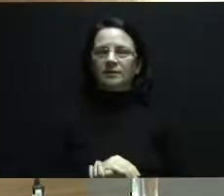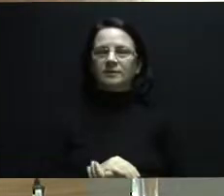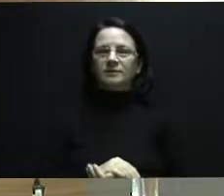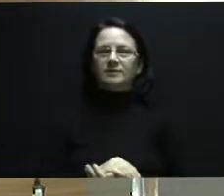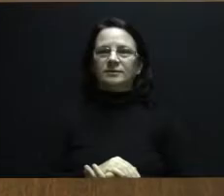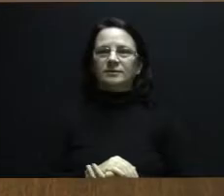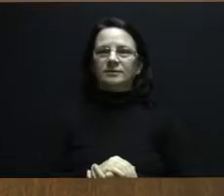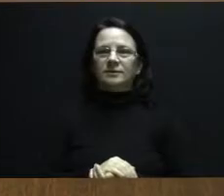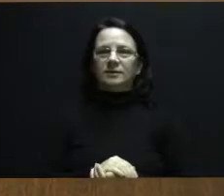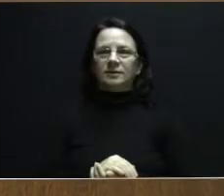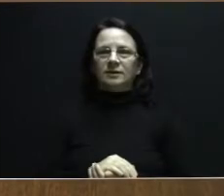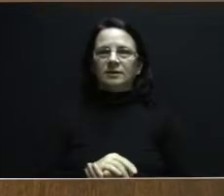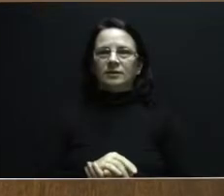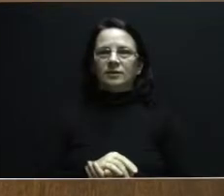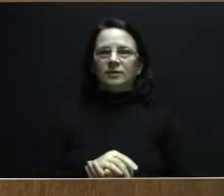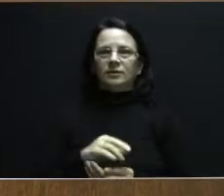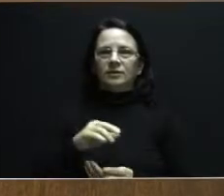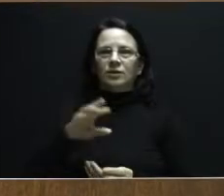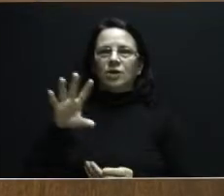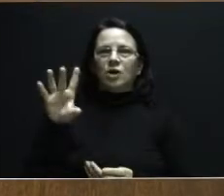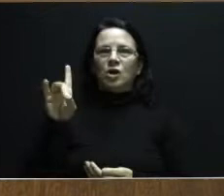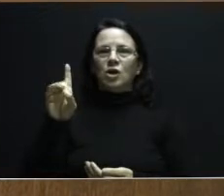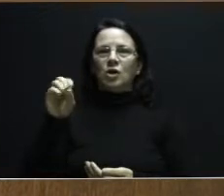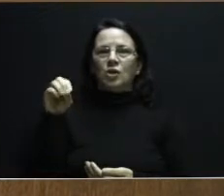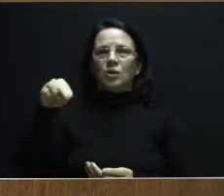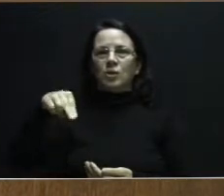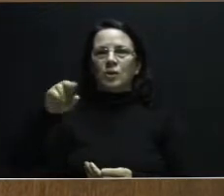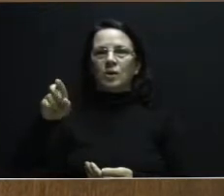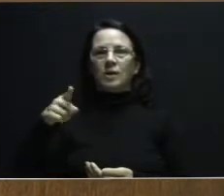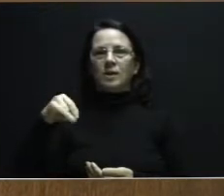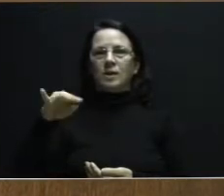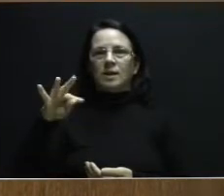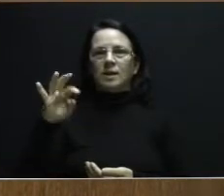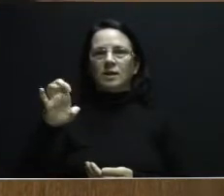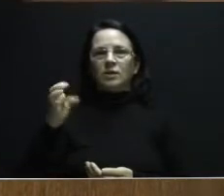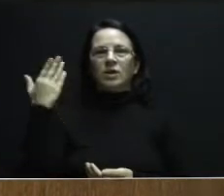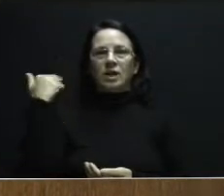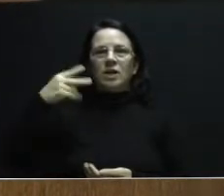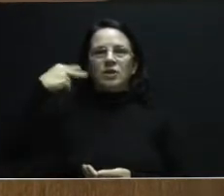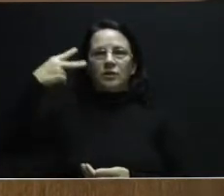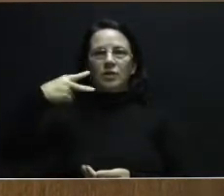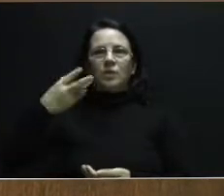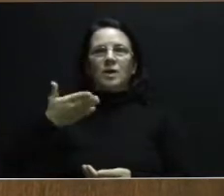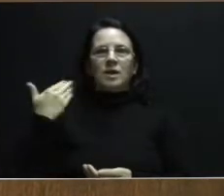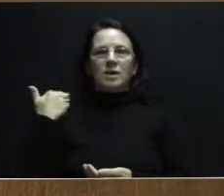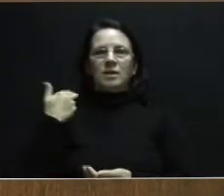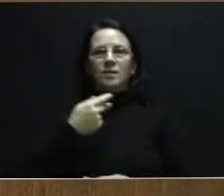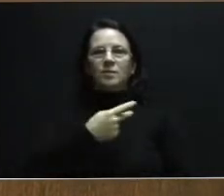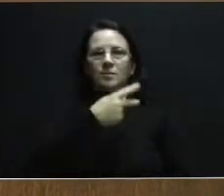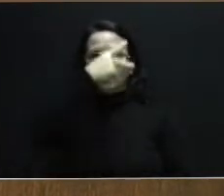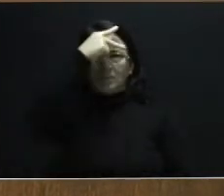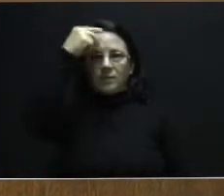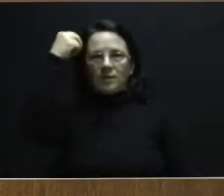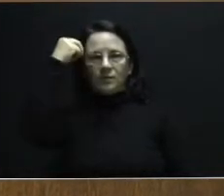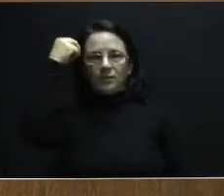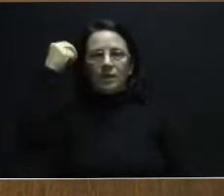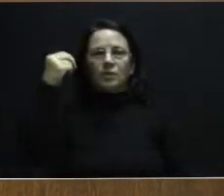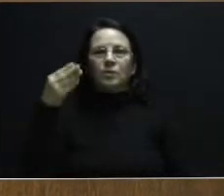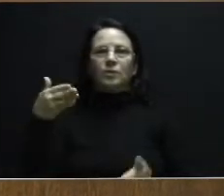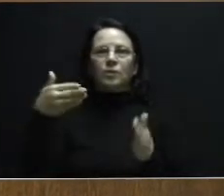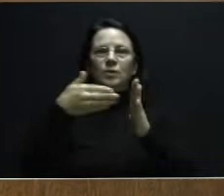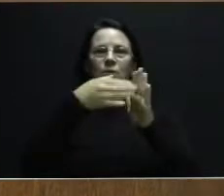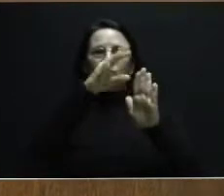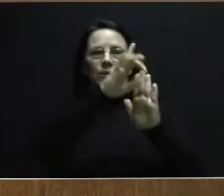Excelentíssimo senhor Donizete Tavares do Nascimento, digníssimo ex-vereador, ex-vice-prefeito e autor do decreto que institui